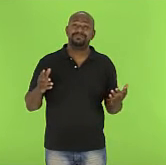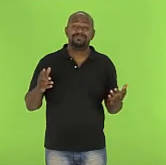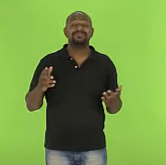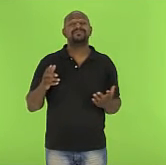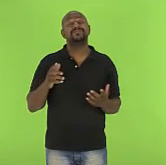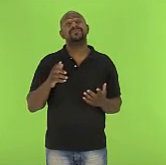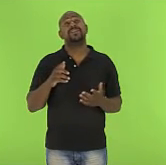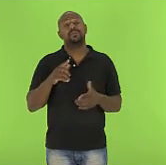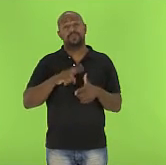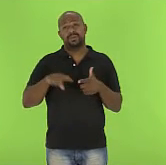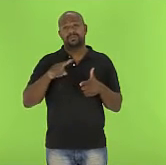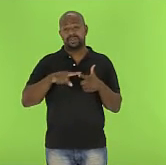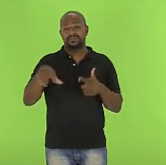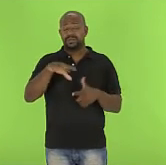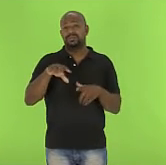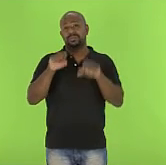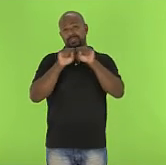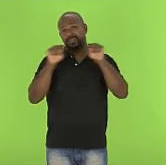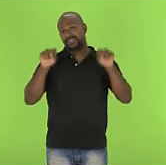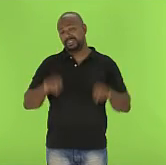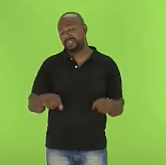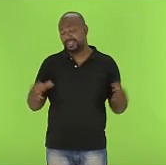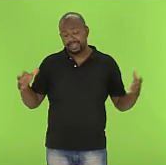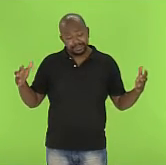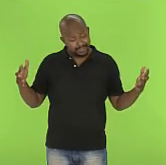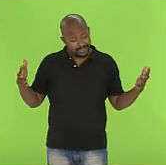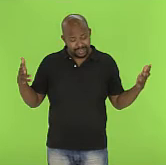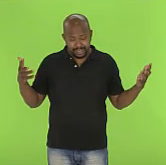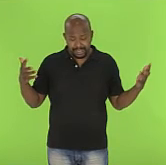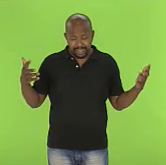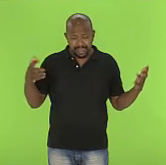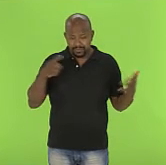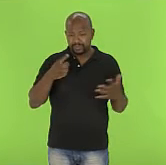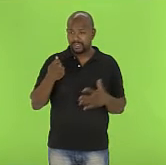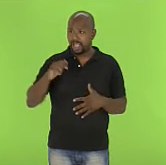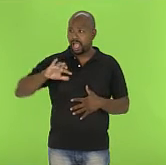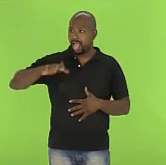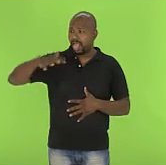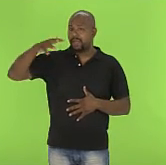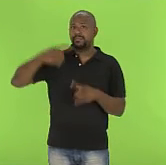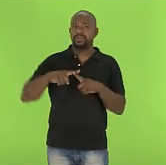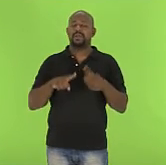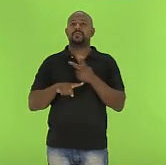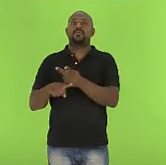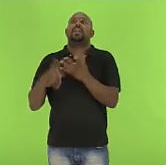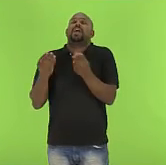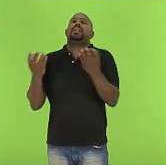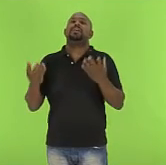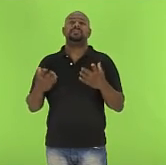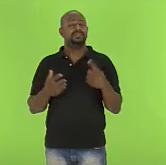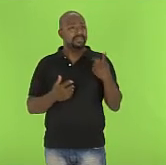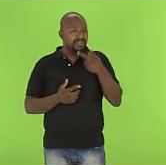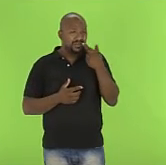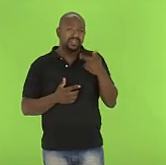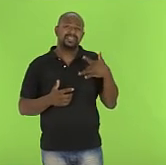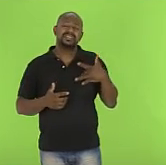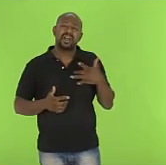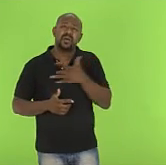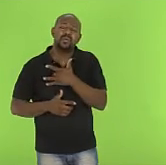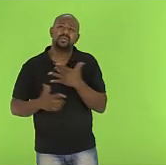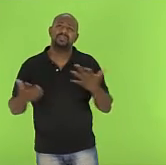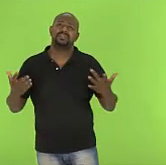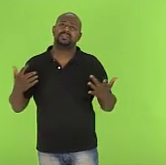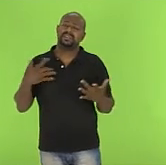É um problema do sistema, né? Que você aumenta o preço quando a procura é grande. Mas, gente, a gente está